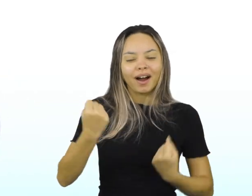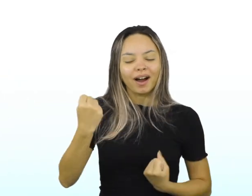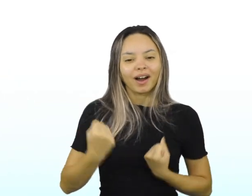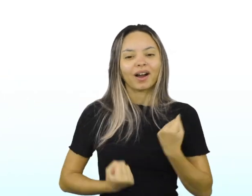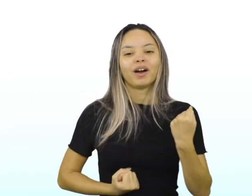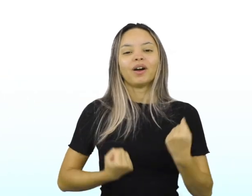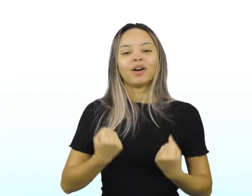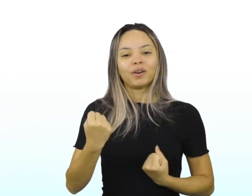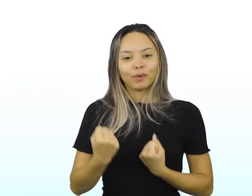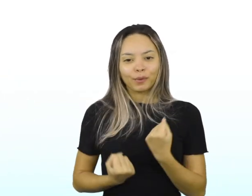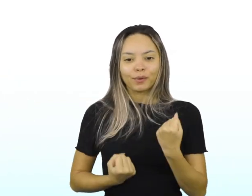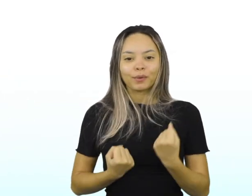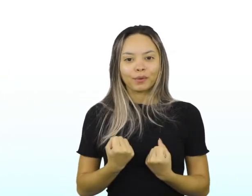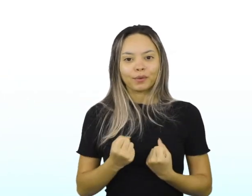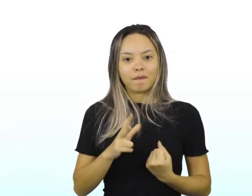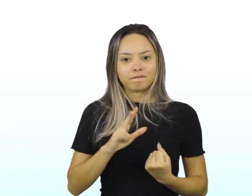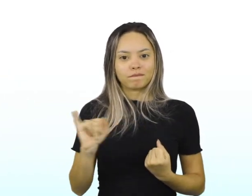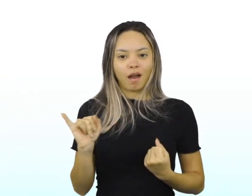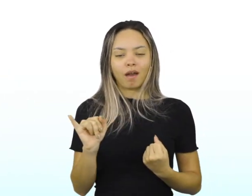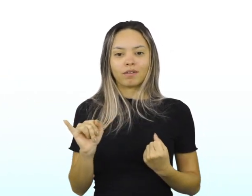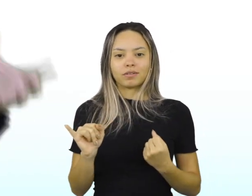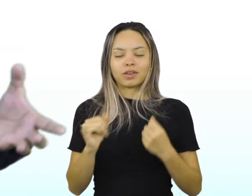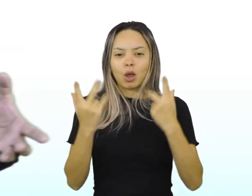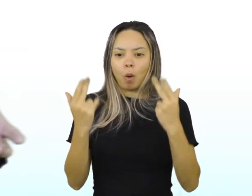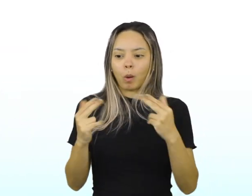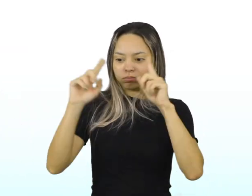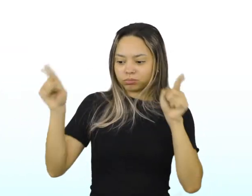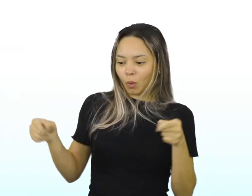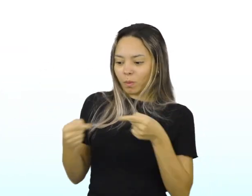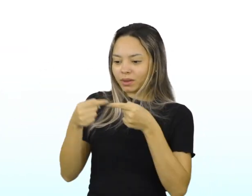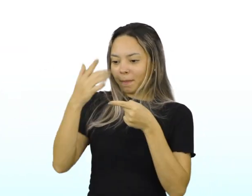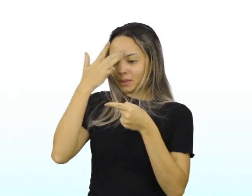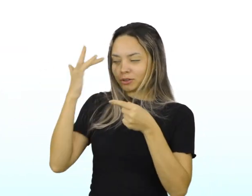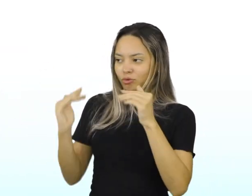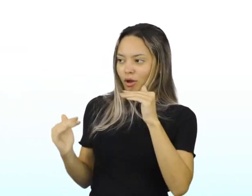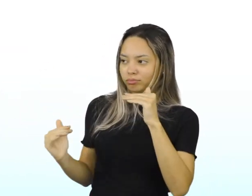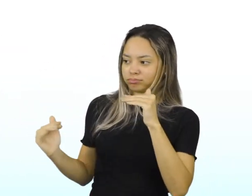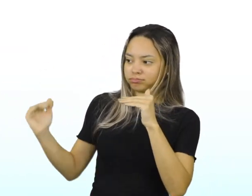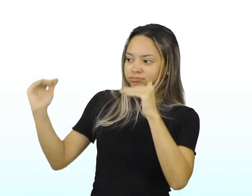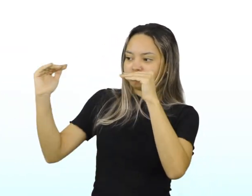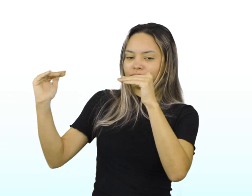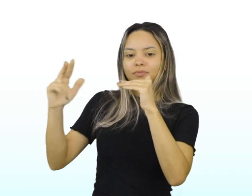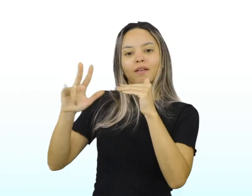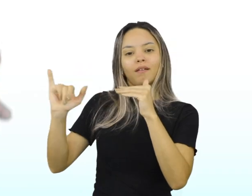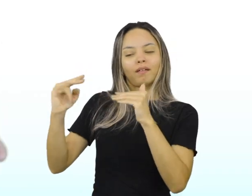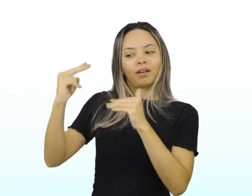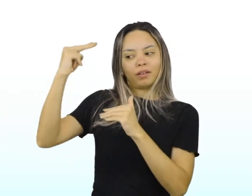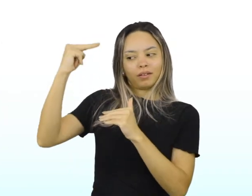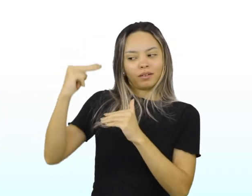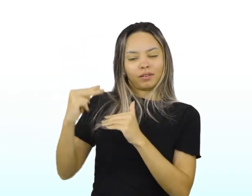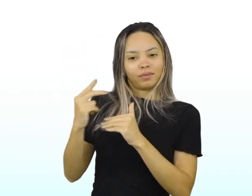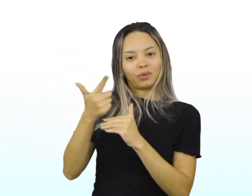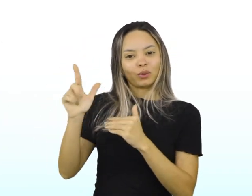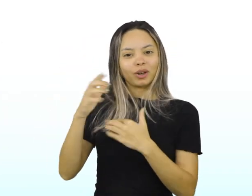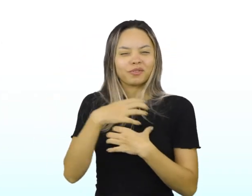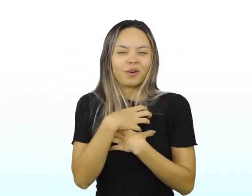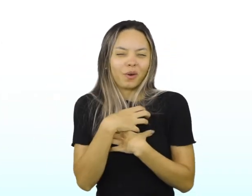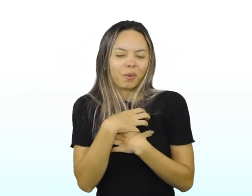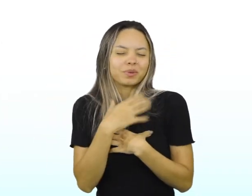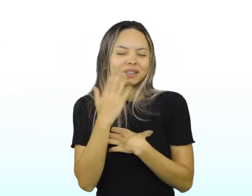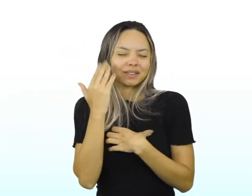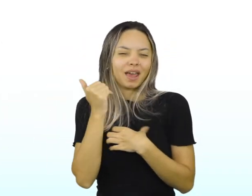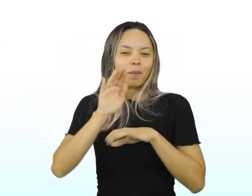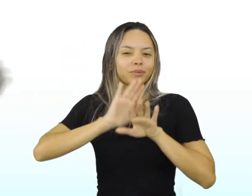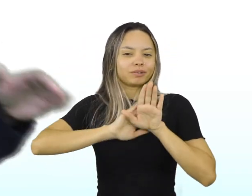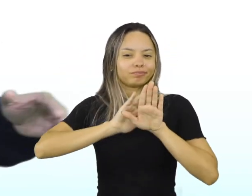aquele carro que vai te colocar ali no meio de pessoas que vão lhe enxergar de outra forma. Então esse é o valor